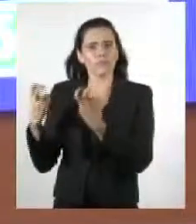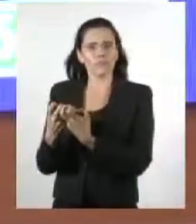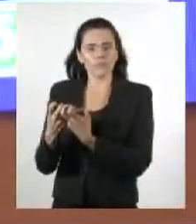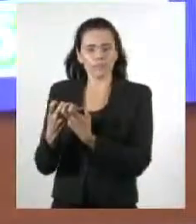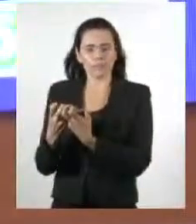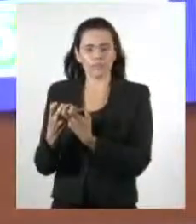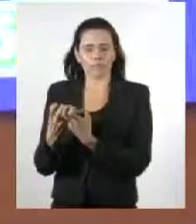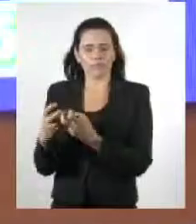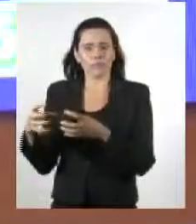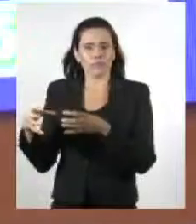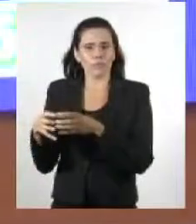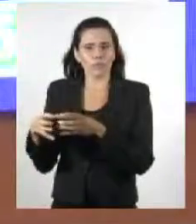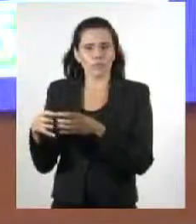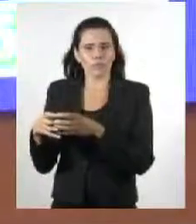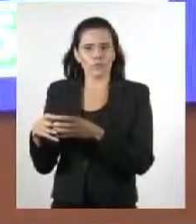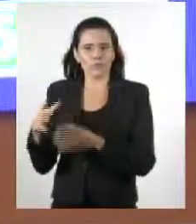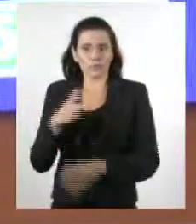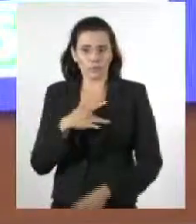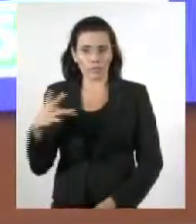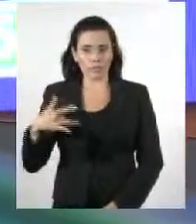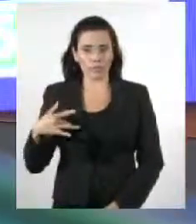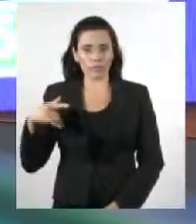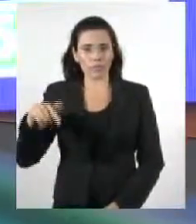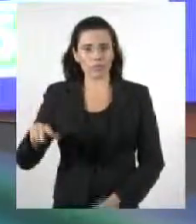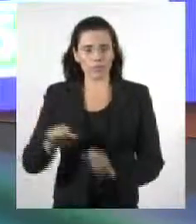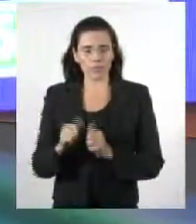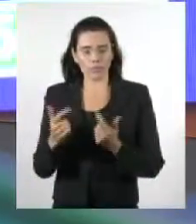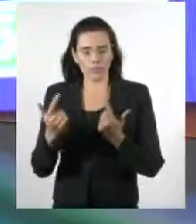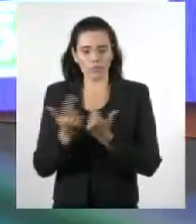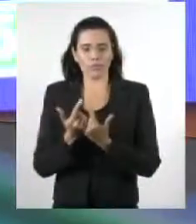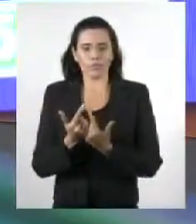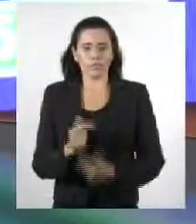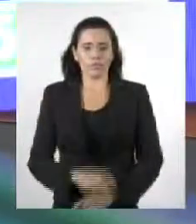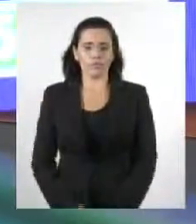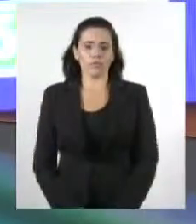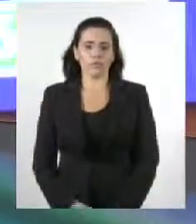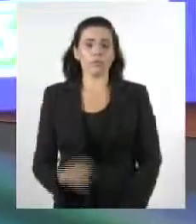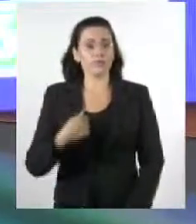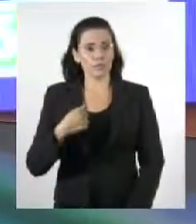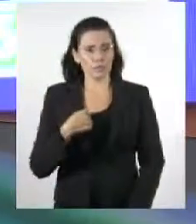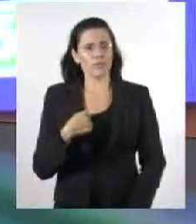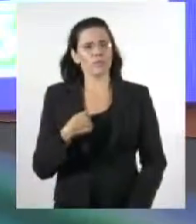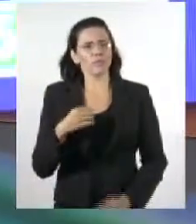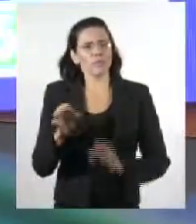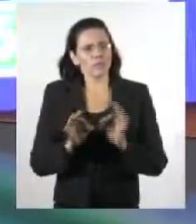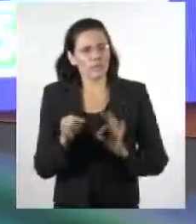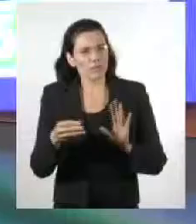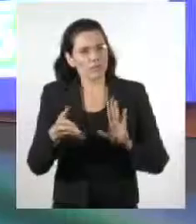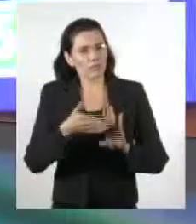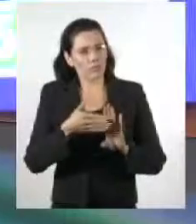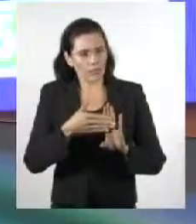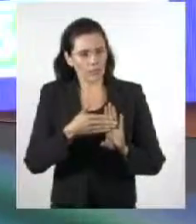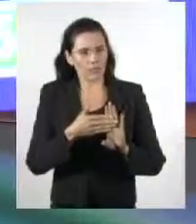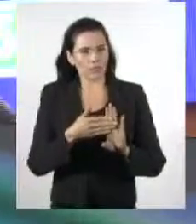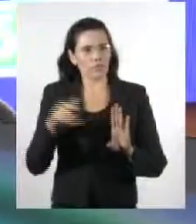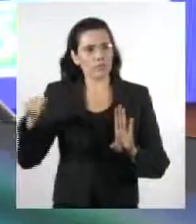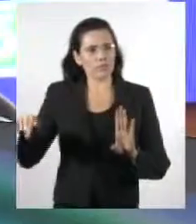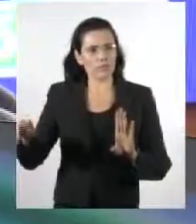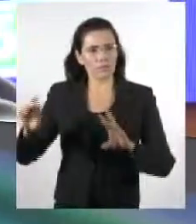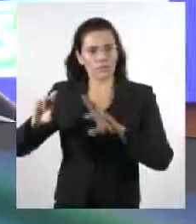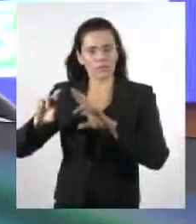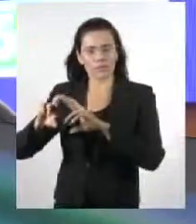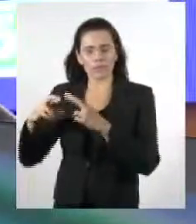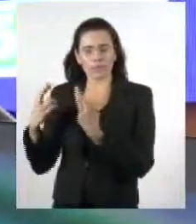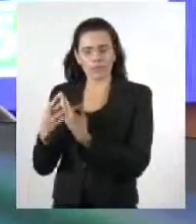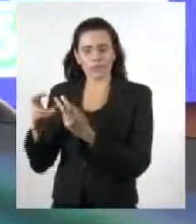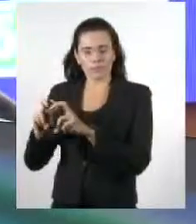que, por força de um requerimento de nossa autoria, estão sendo ouvidos nessa reunião o senhor